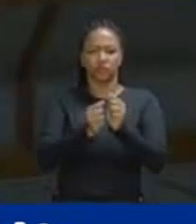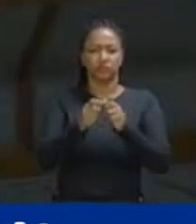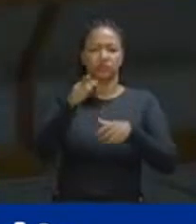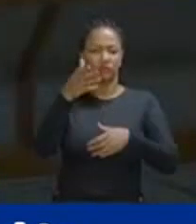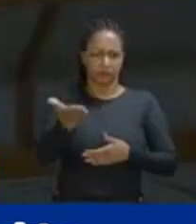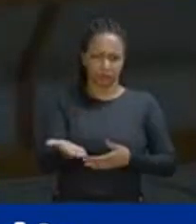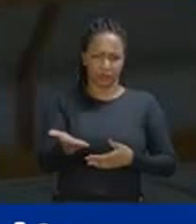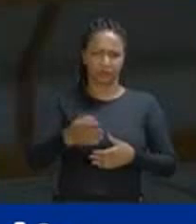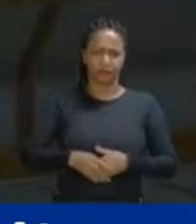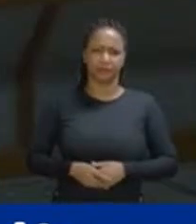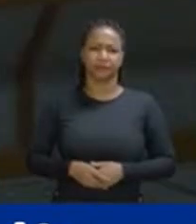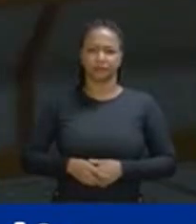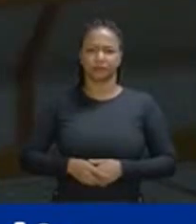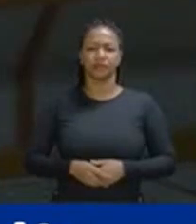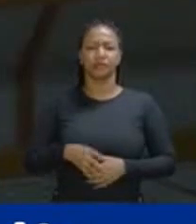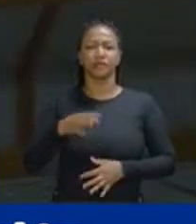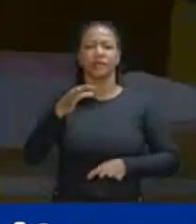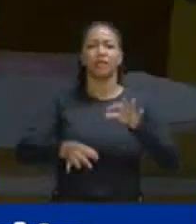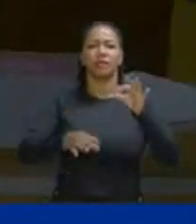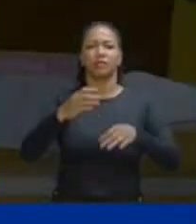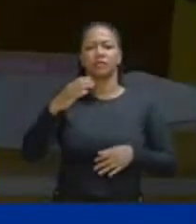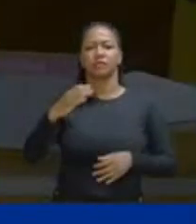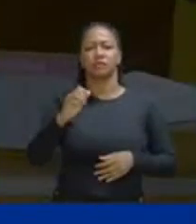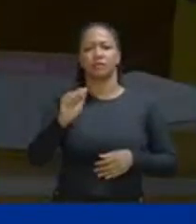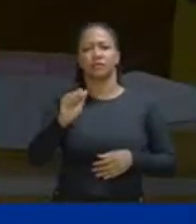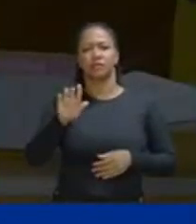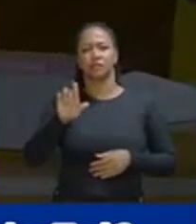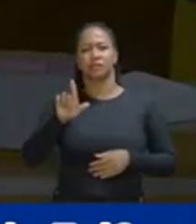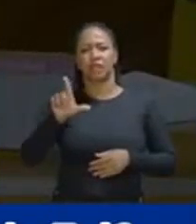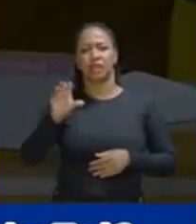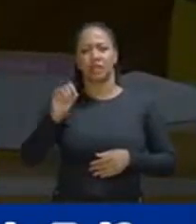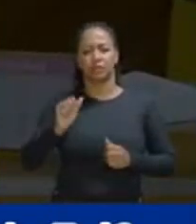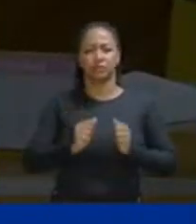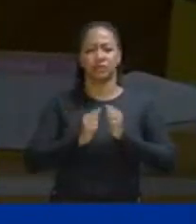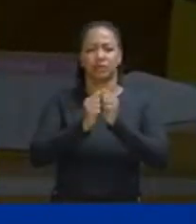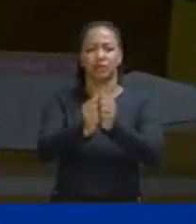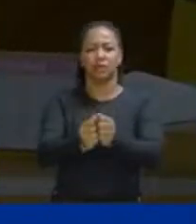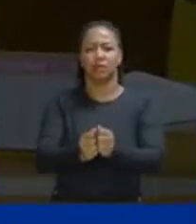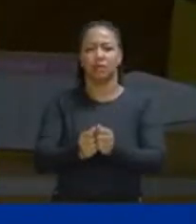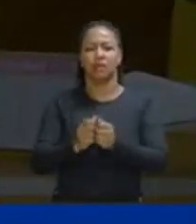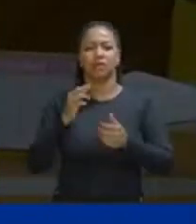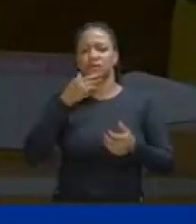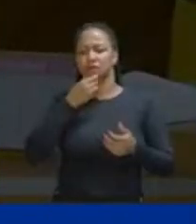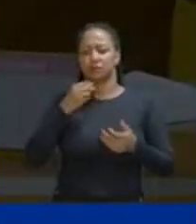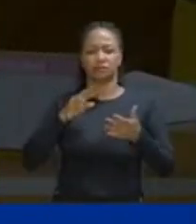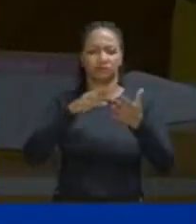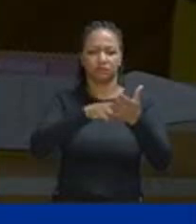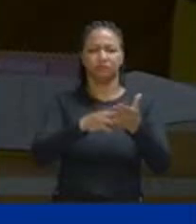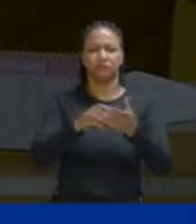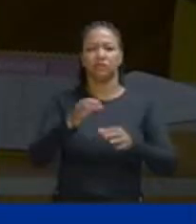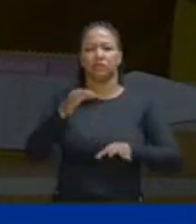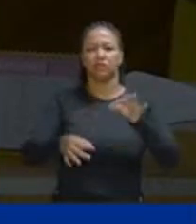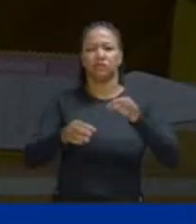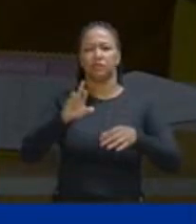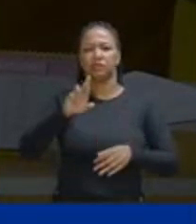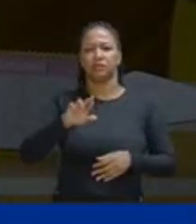Excelência. Juiz Carlos Fernando. Acompanho o relator. Juiz Foco Rivaldo no desembargador Valente. Carmo